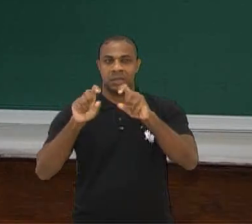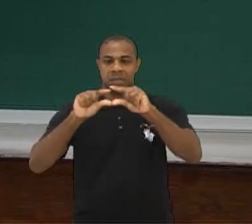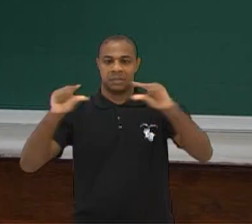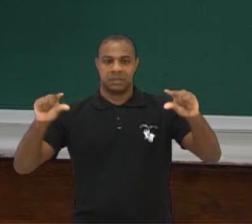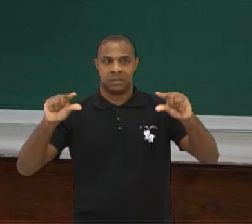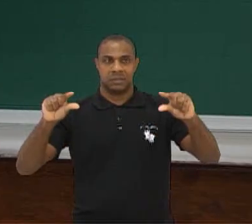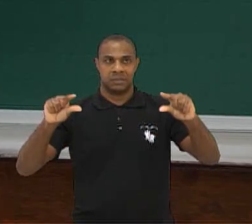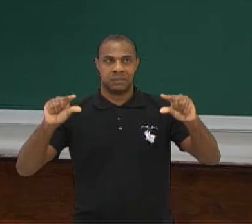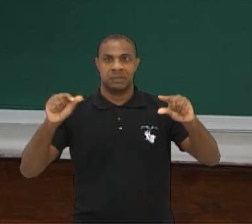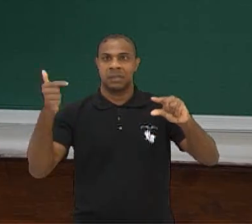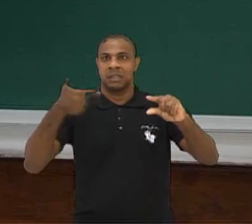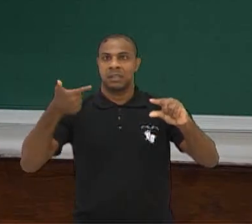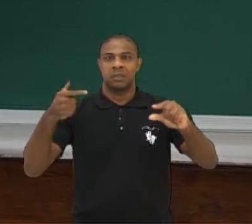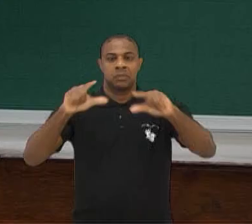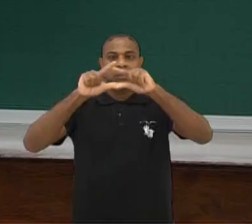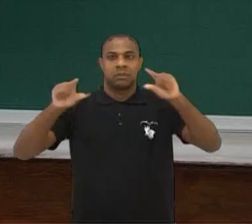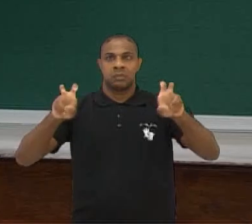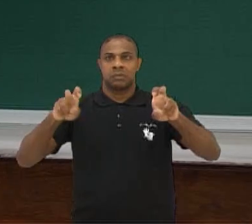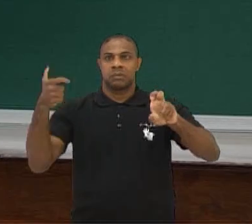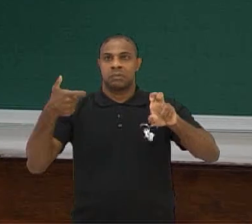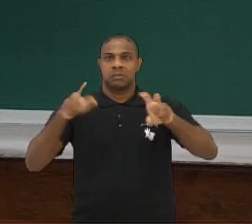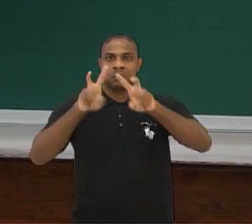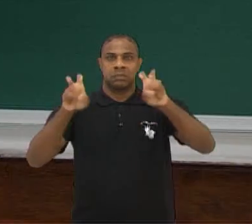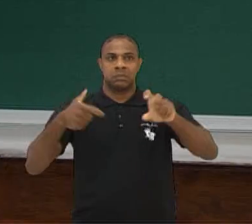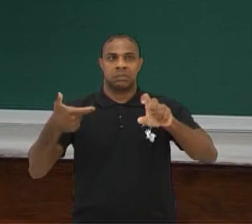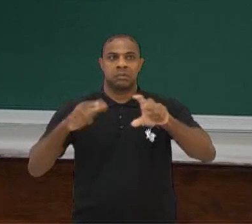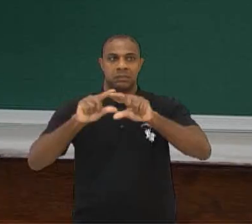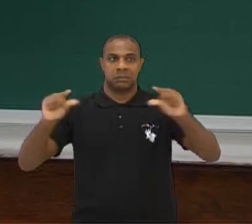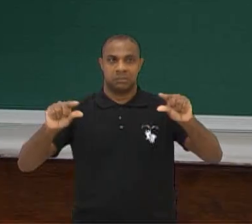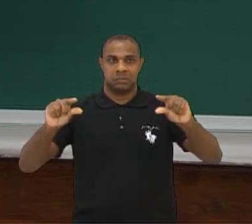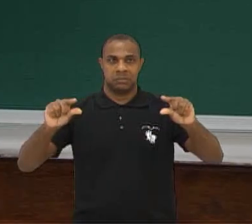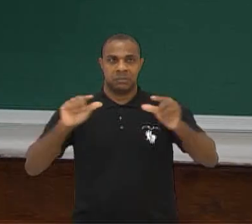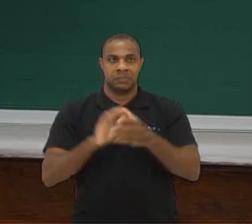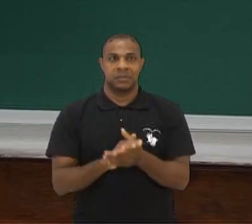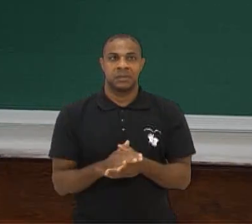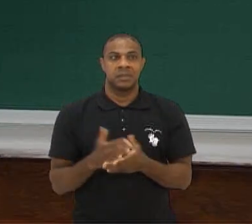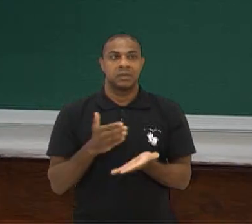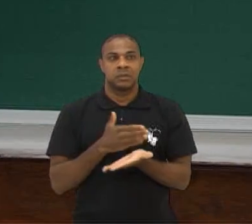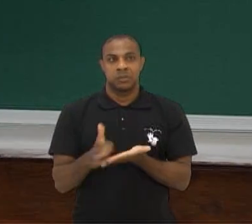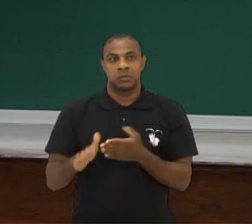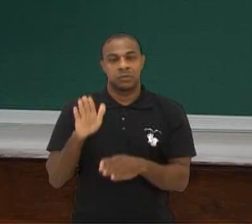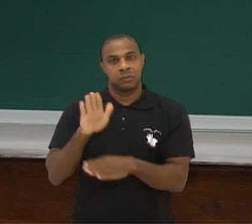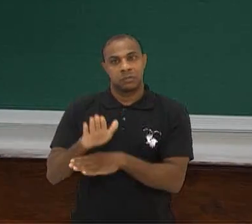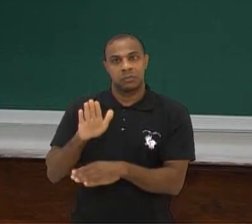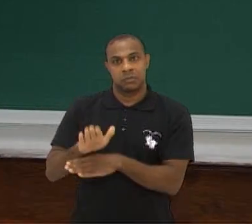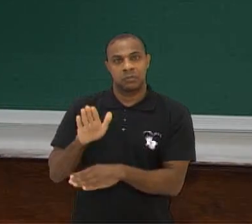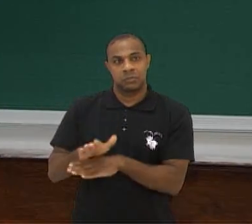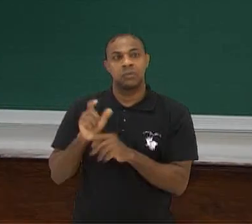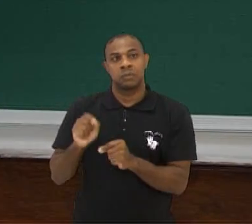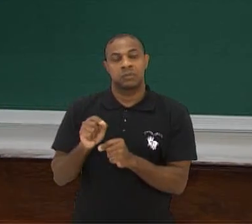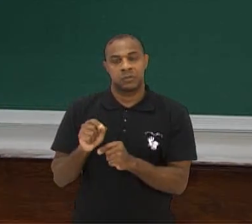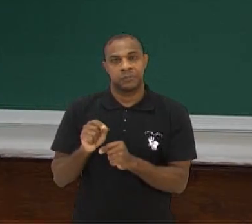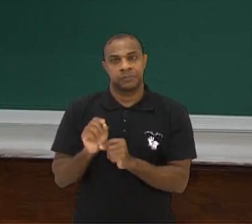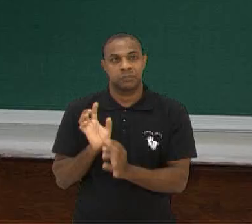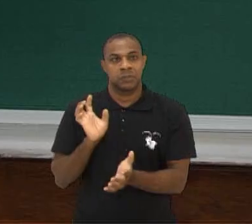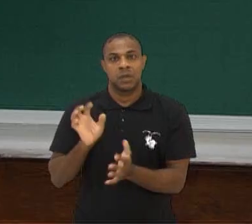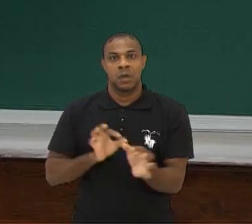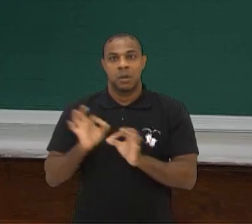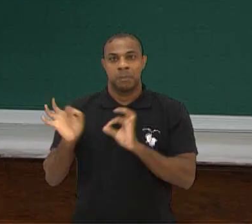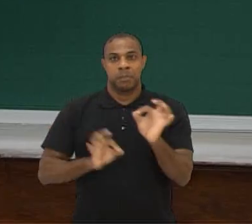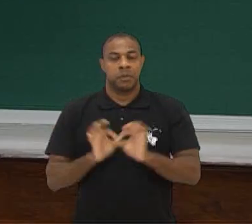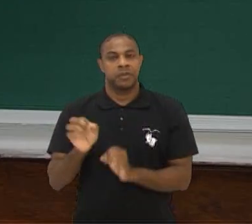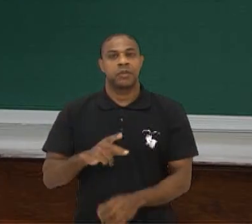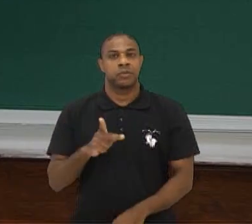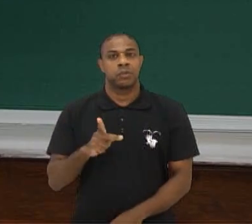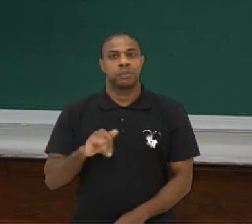uma instituição de caridade britânica iniciou um projeto piloto para fornecer cães-guia para crianças com